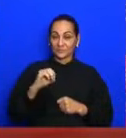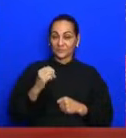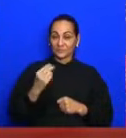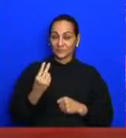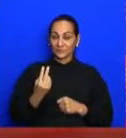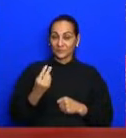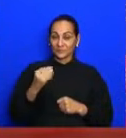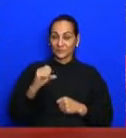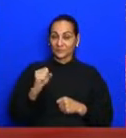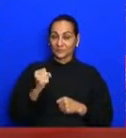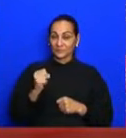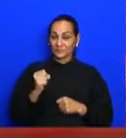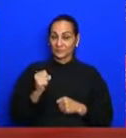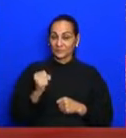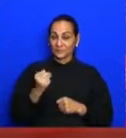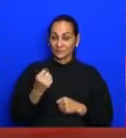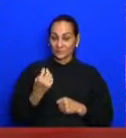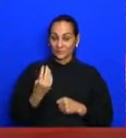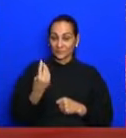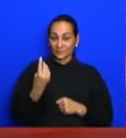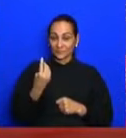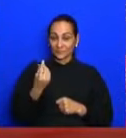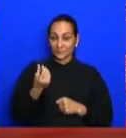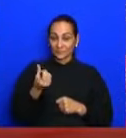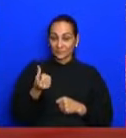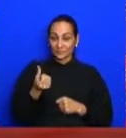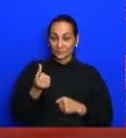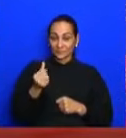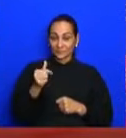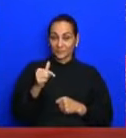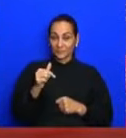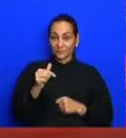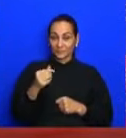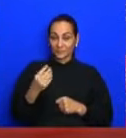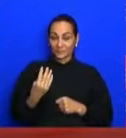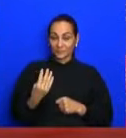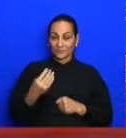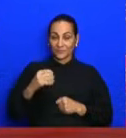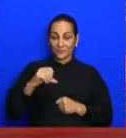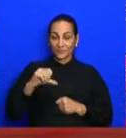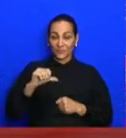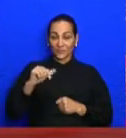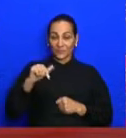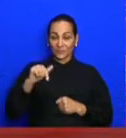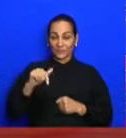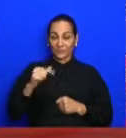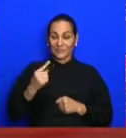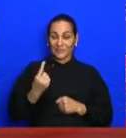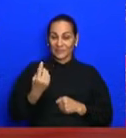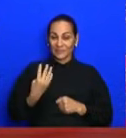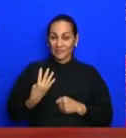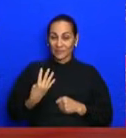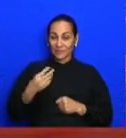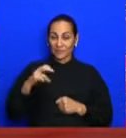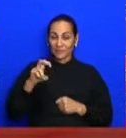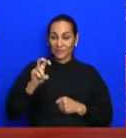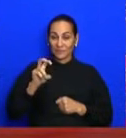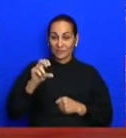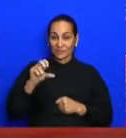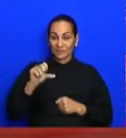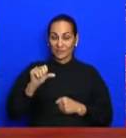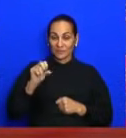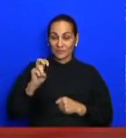93, 02, 84, 16, 74, 97,